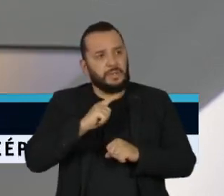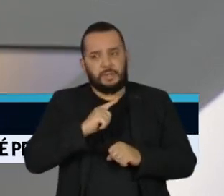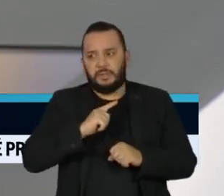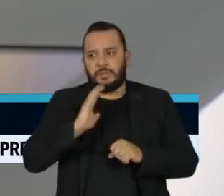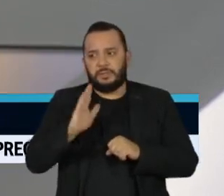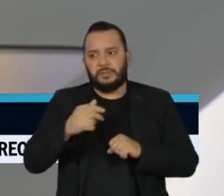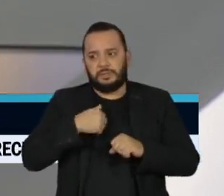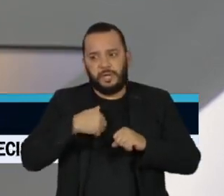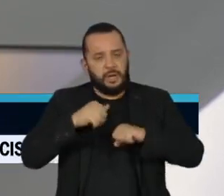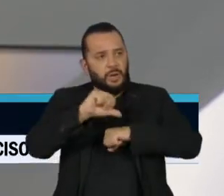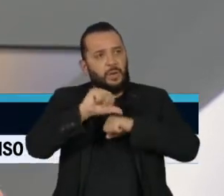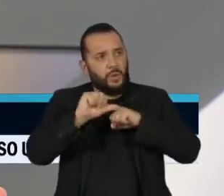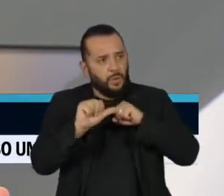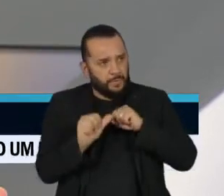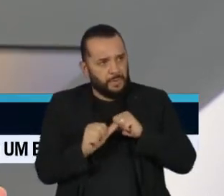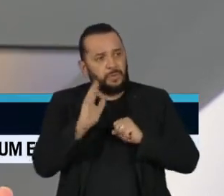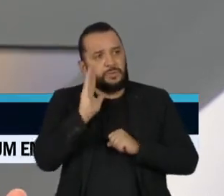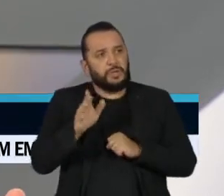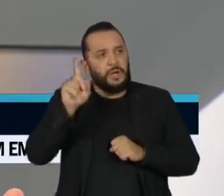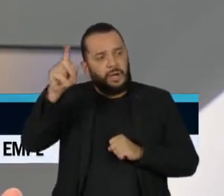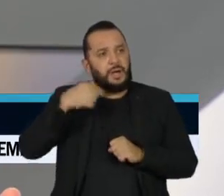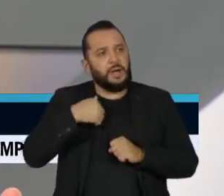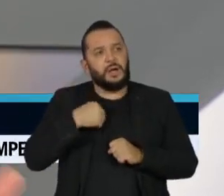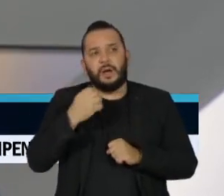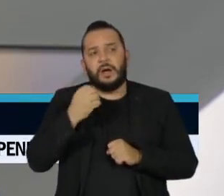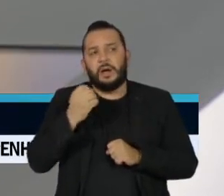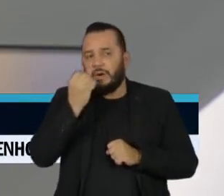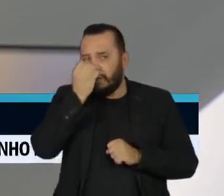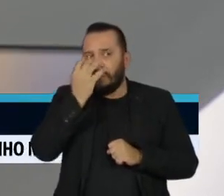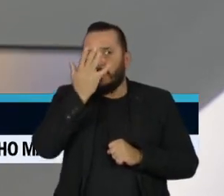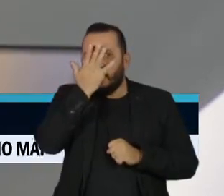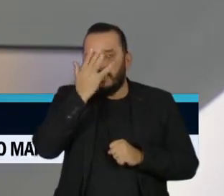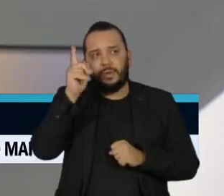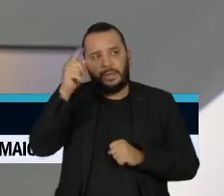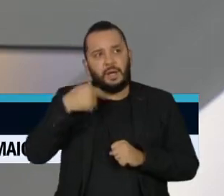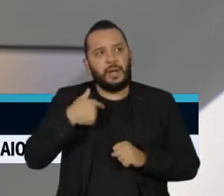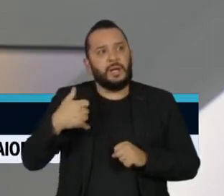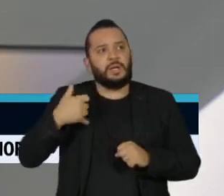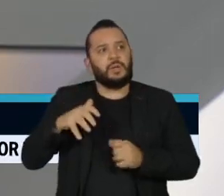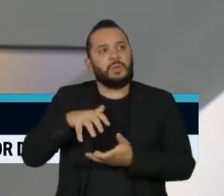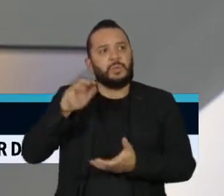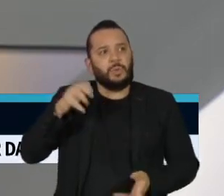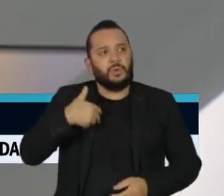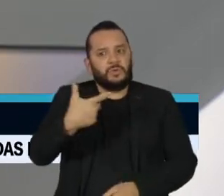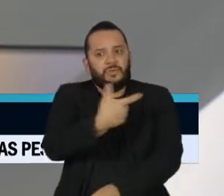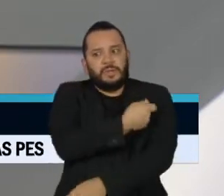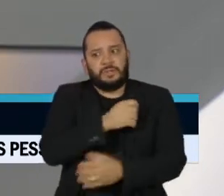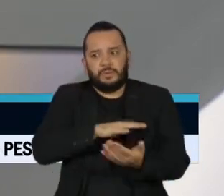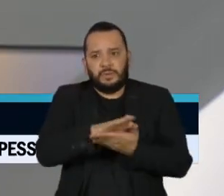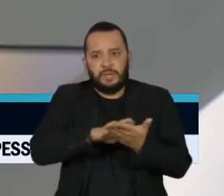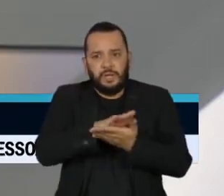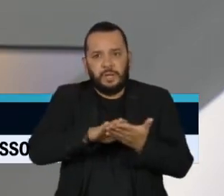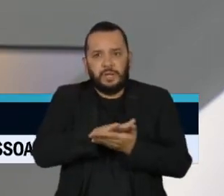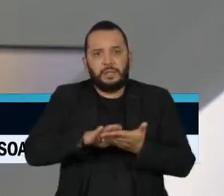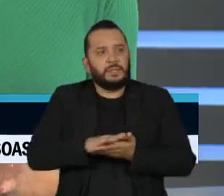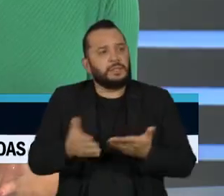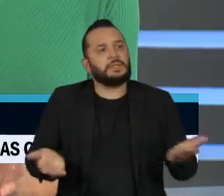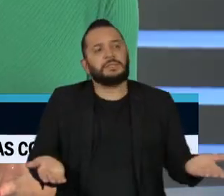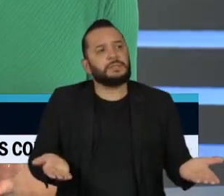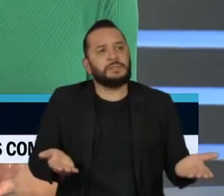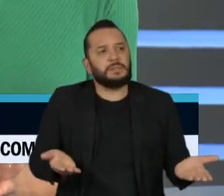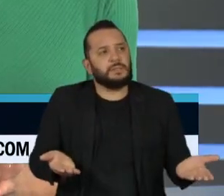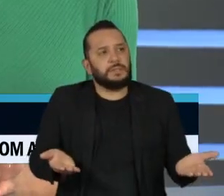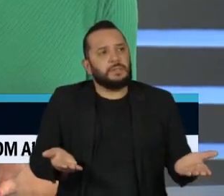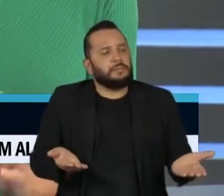tinham se vacinado. O que a gente está vendo é a Covid atual, é o vírus, a capacidade de transmissão do vírus atual, que é essa mesmo. E